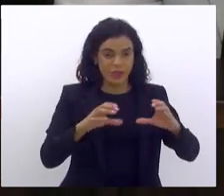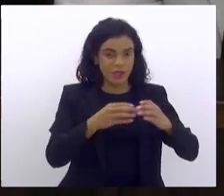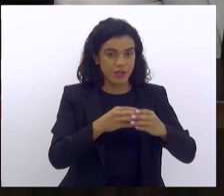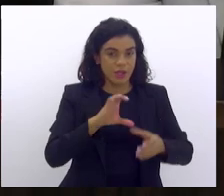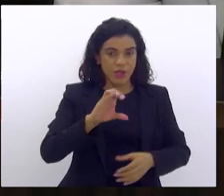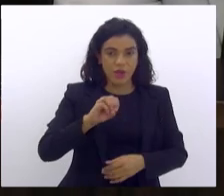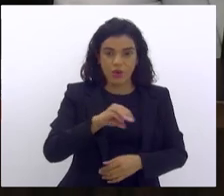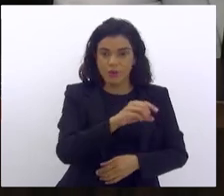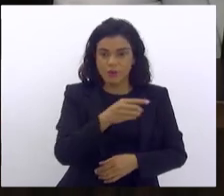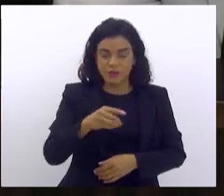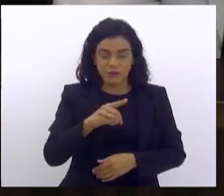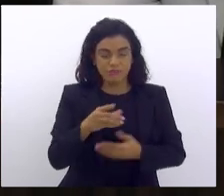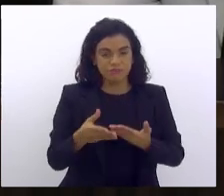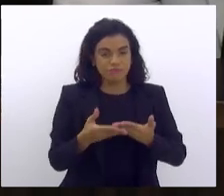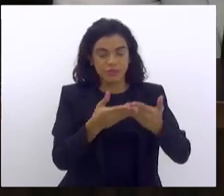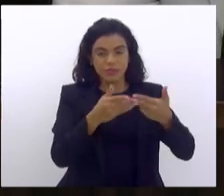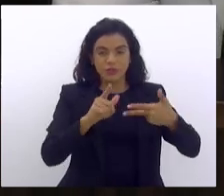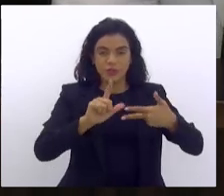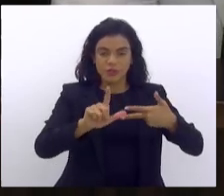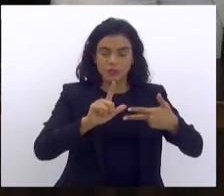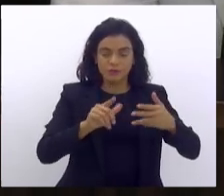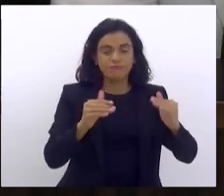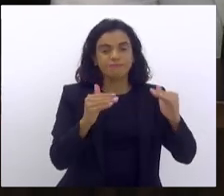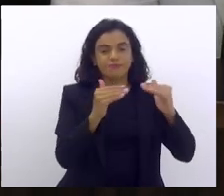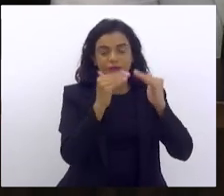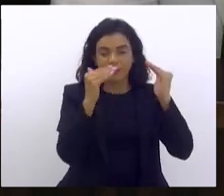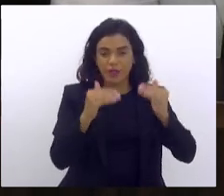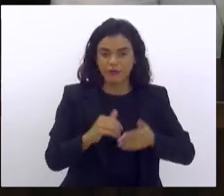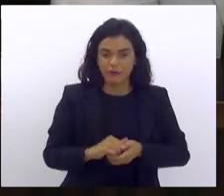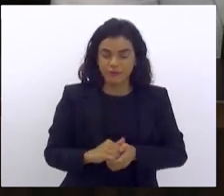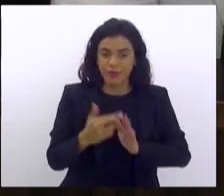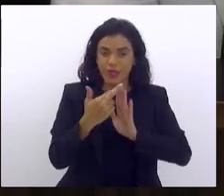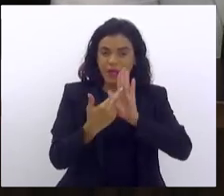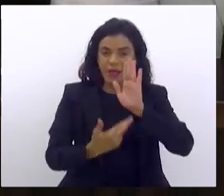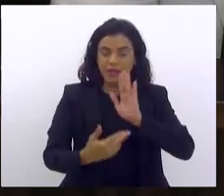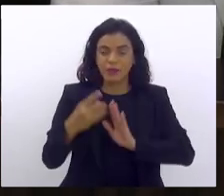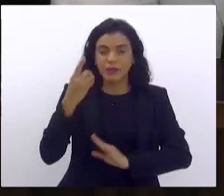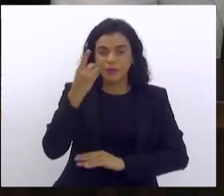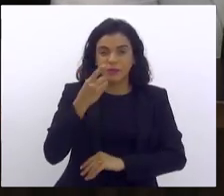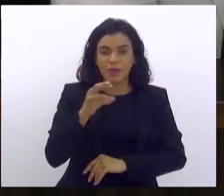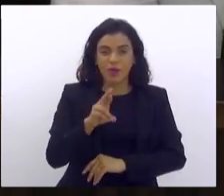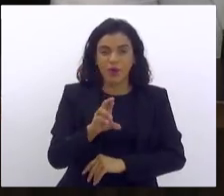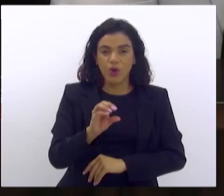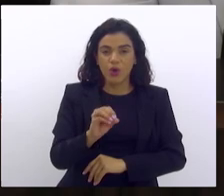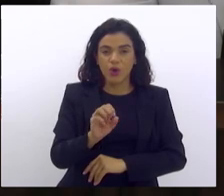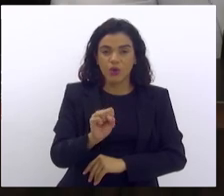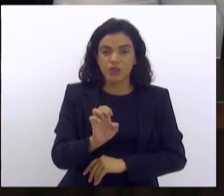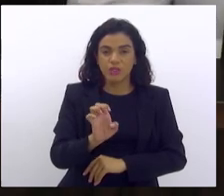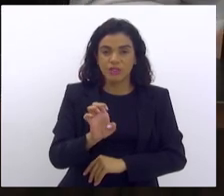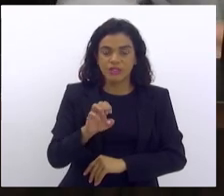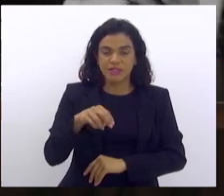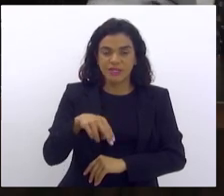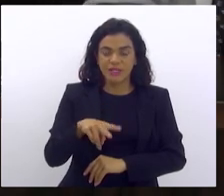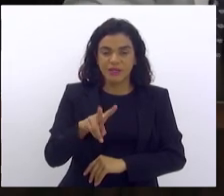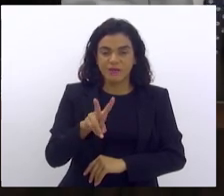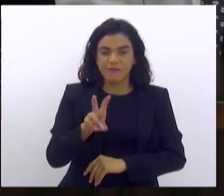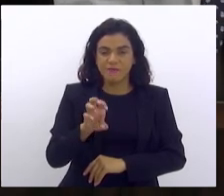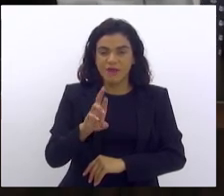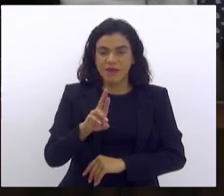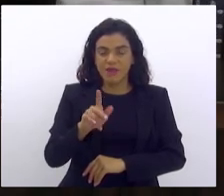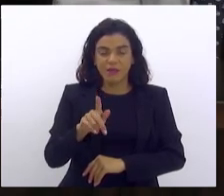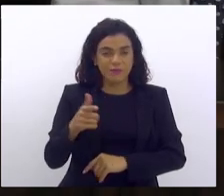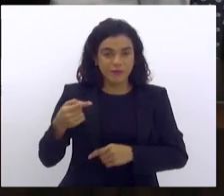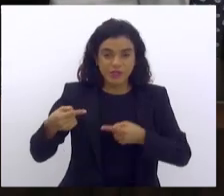Parecer das comissões de indicação legislativa, favorável. Relator, deputado Rosenberg Reis. Em discussão,